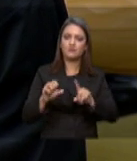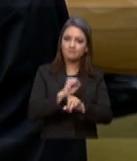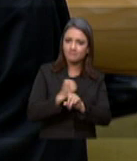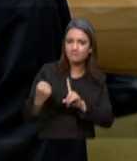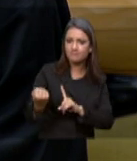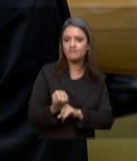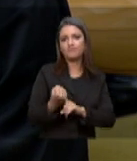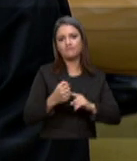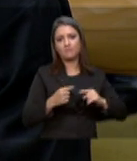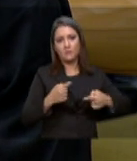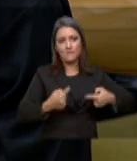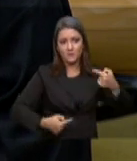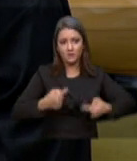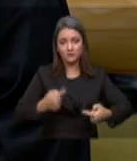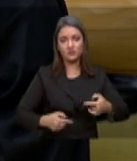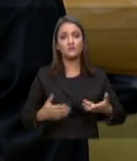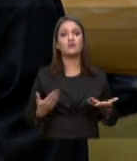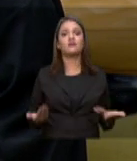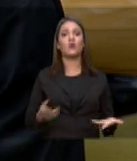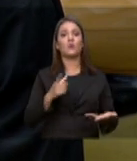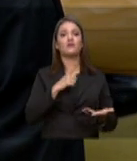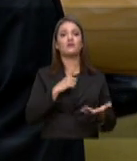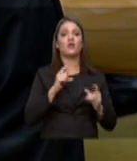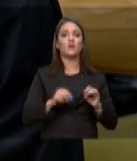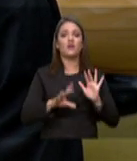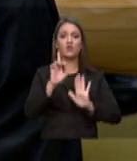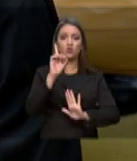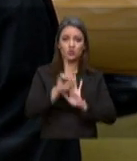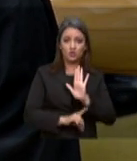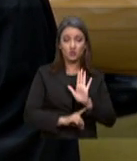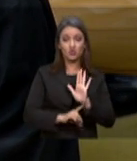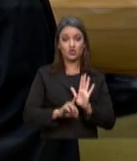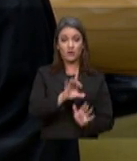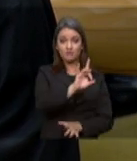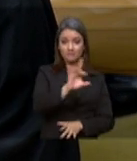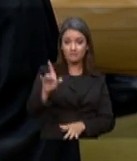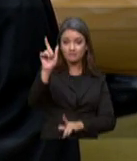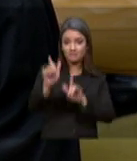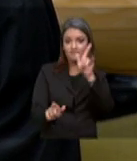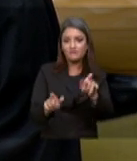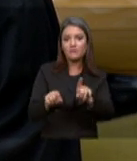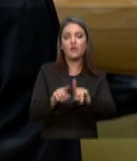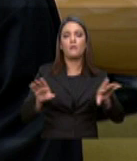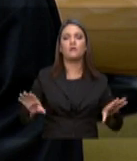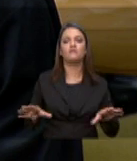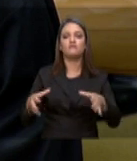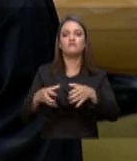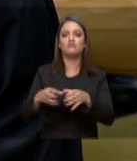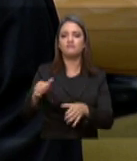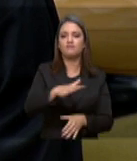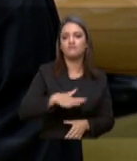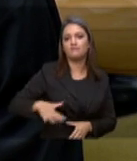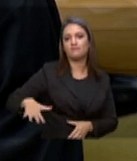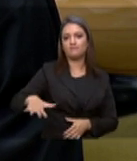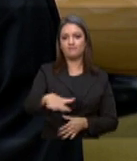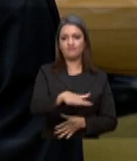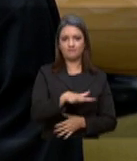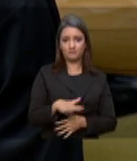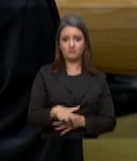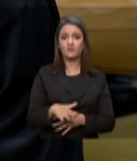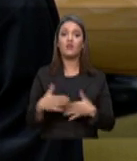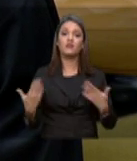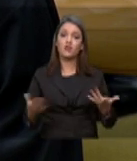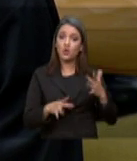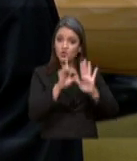sociais. Dessa forma, previu, além dos direitos individuais, direitos coletivos e direitos difusos. Os